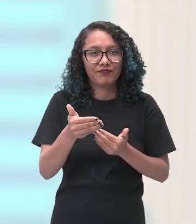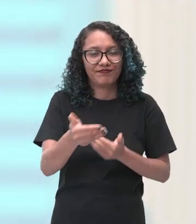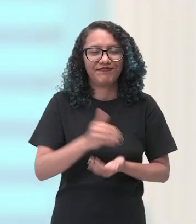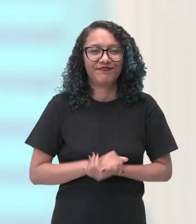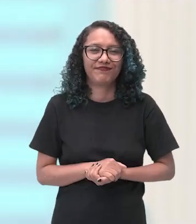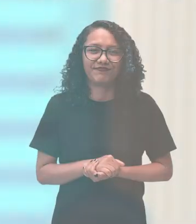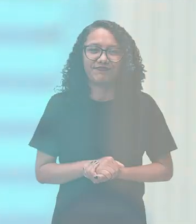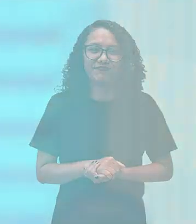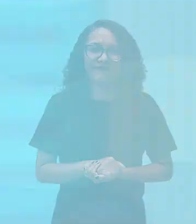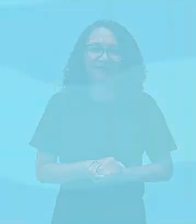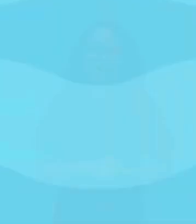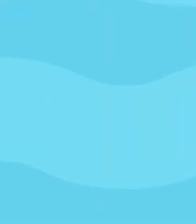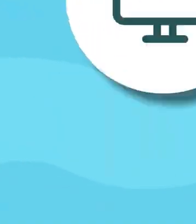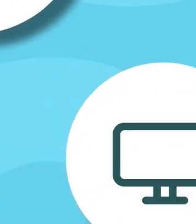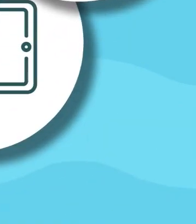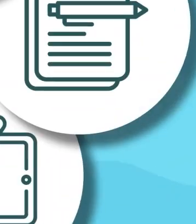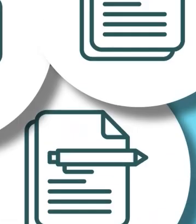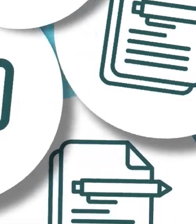começar.